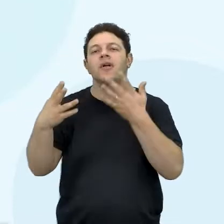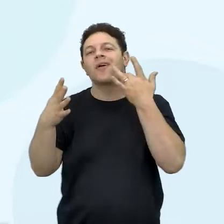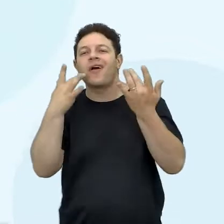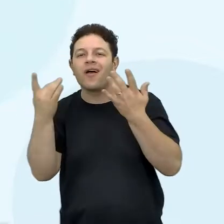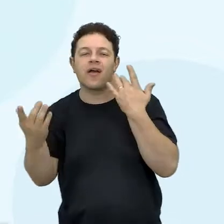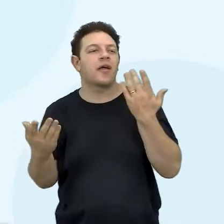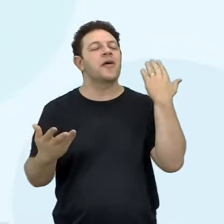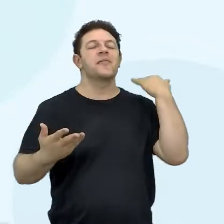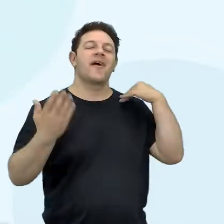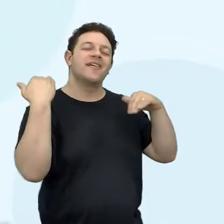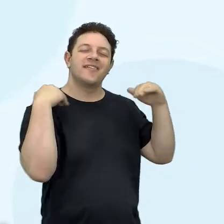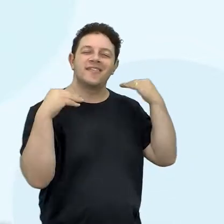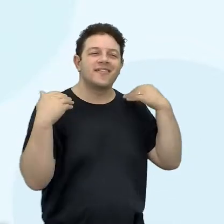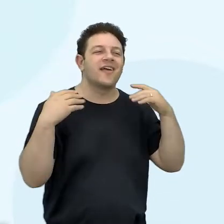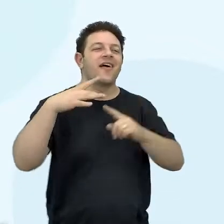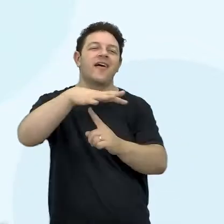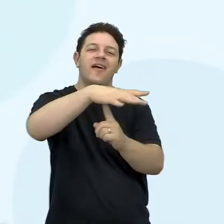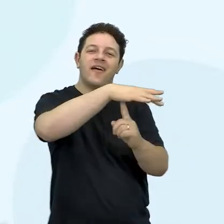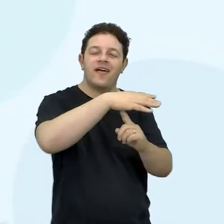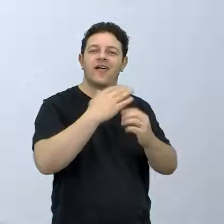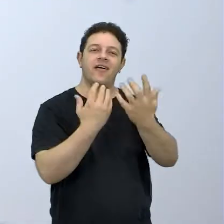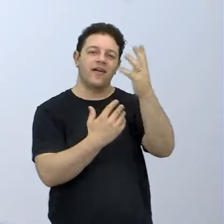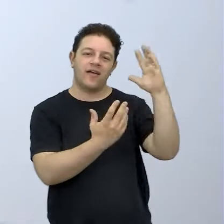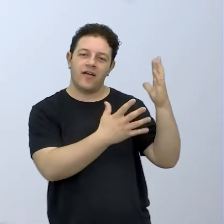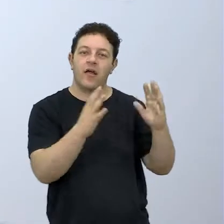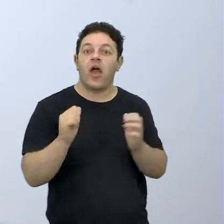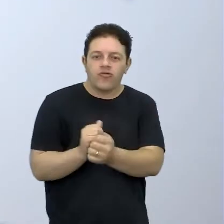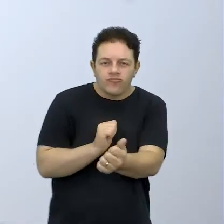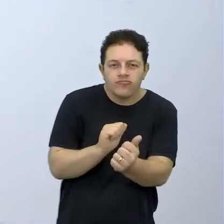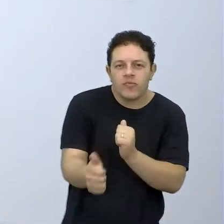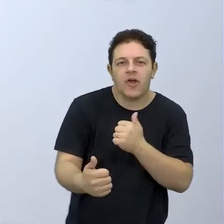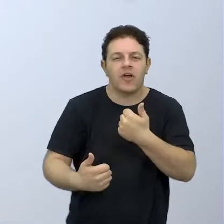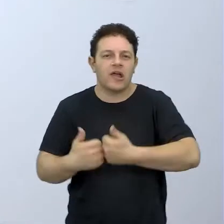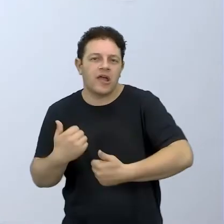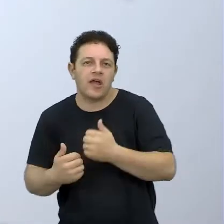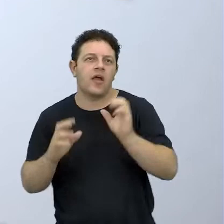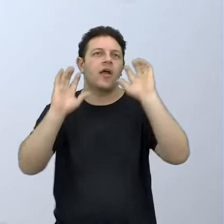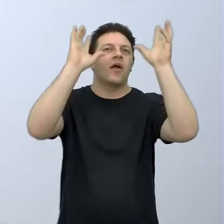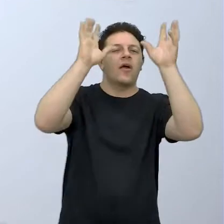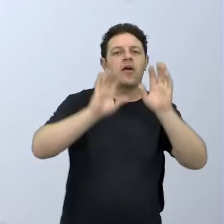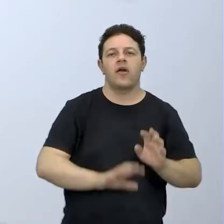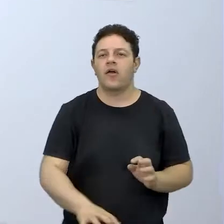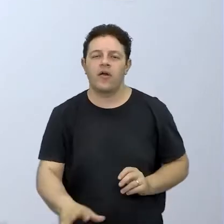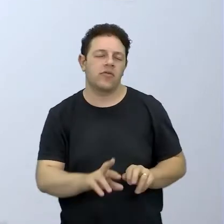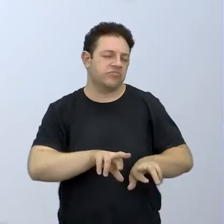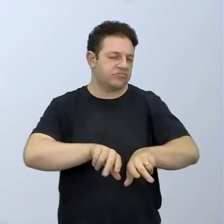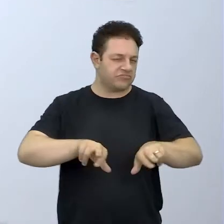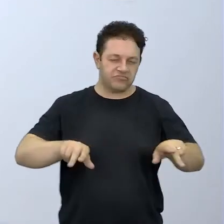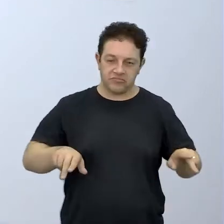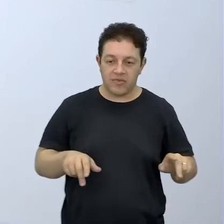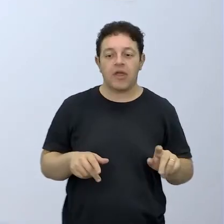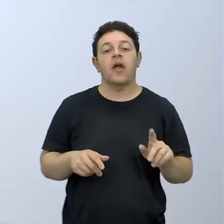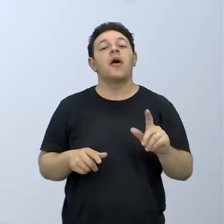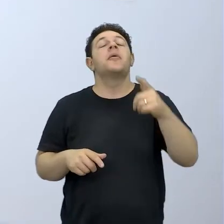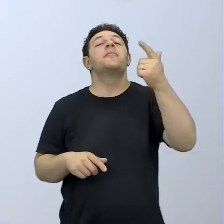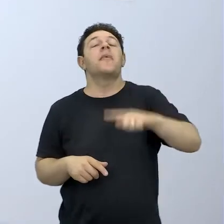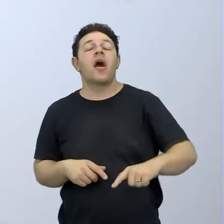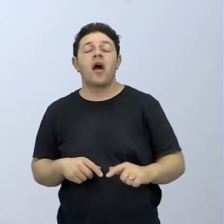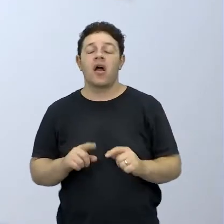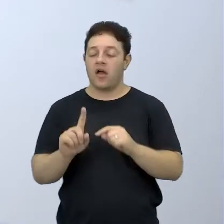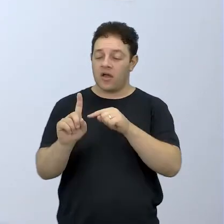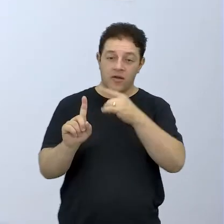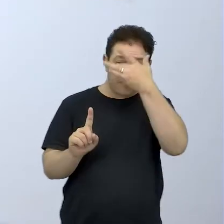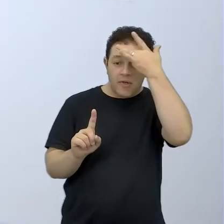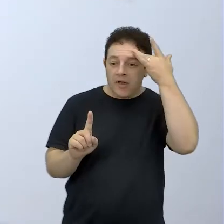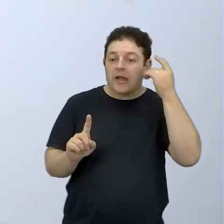a lazer, que tem acesso ao esporte, que tem também, por exemplo, o